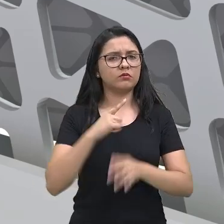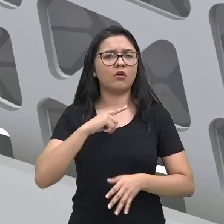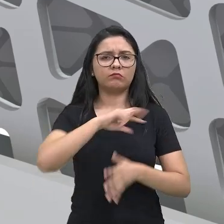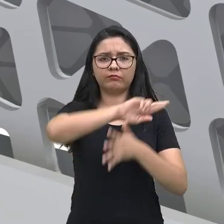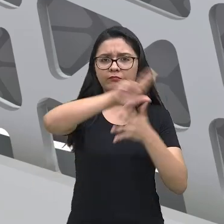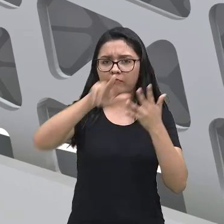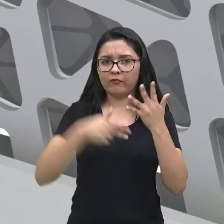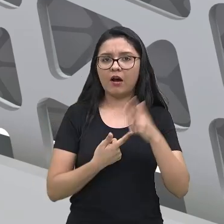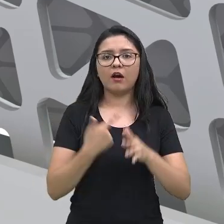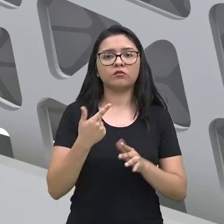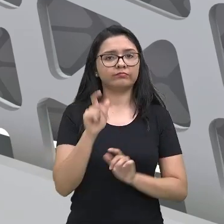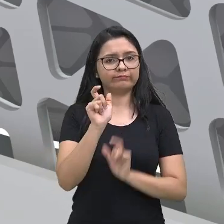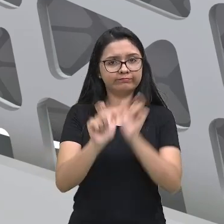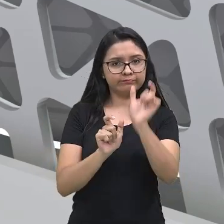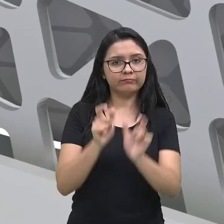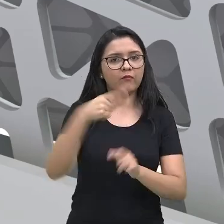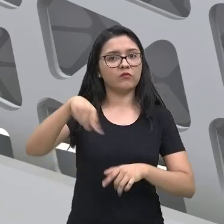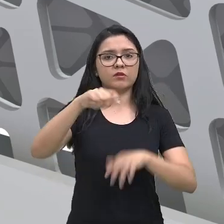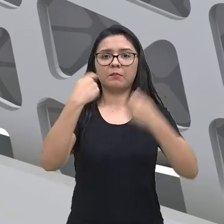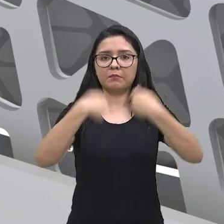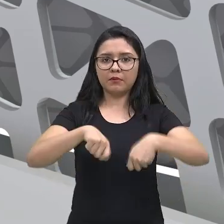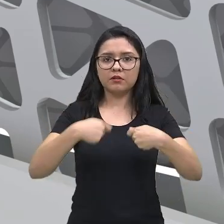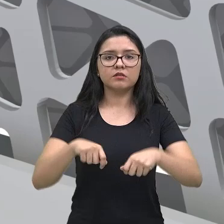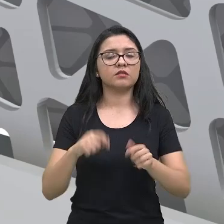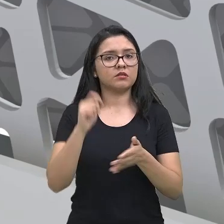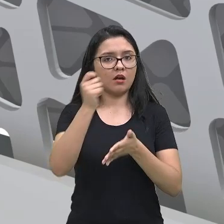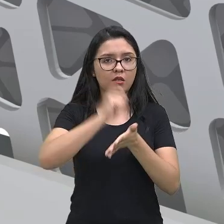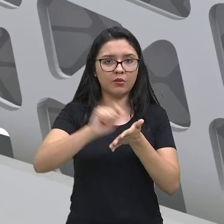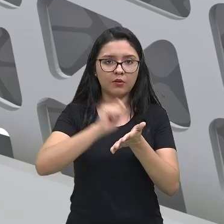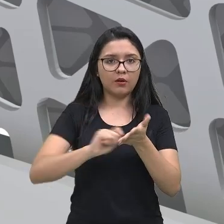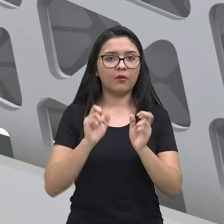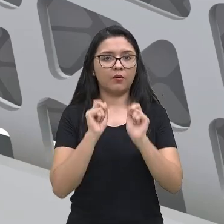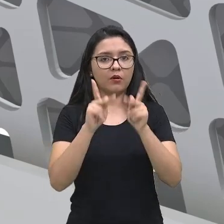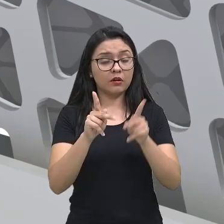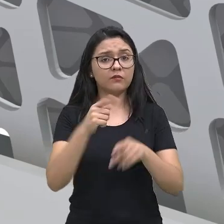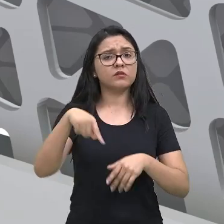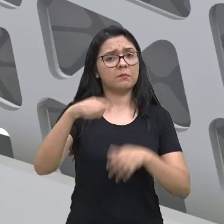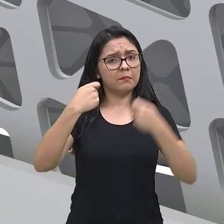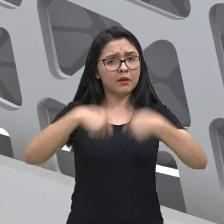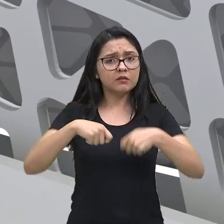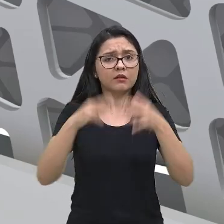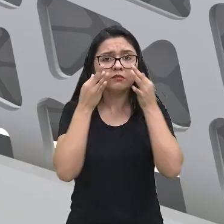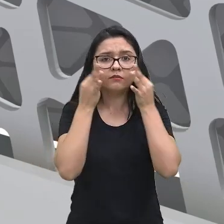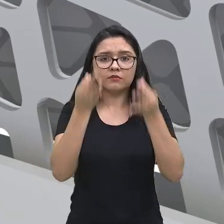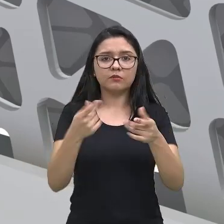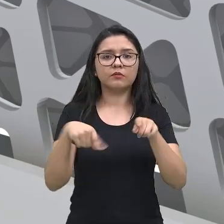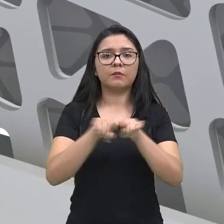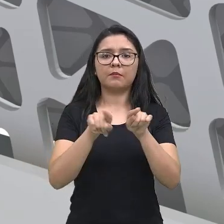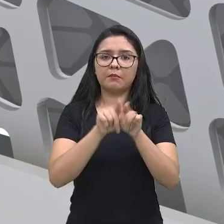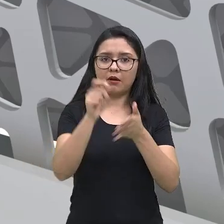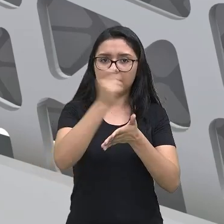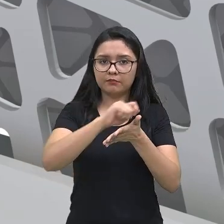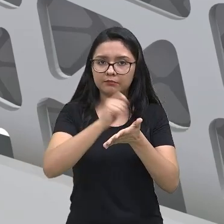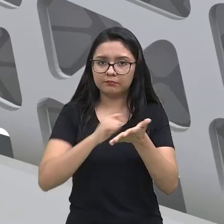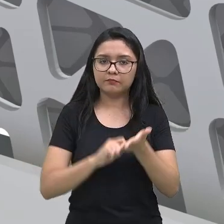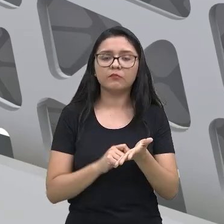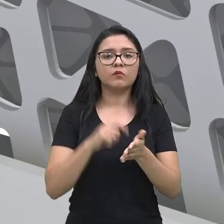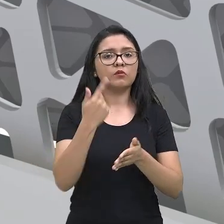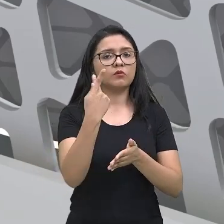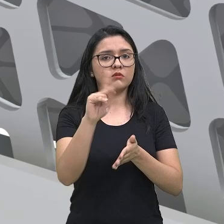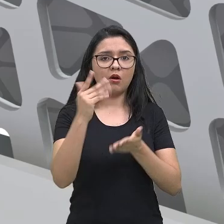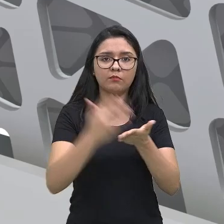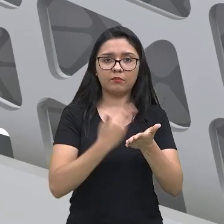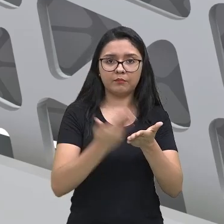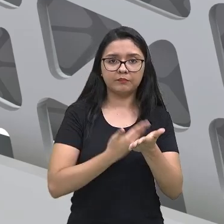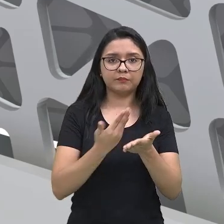termos em que você vai precisar anotar, tá bom? Anote aí, vá anotando no seu caderno,